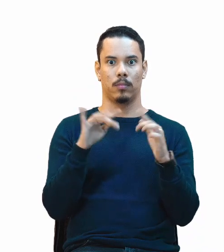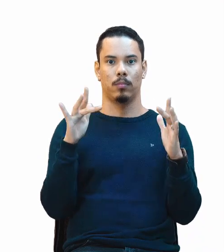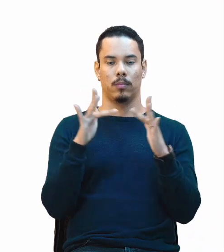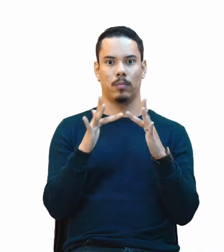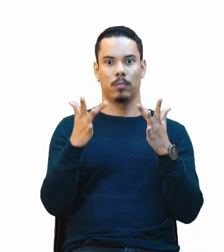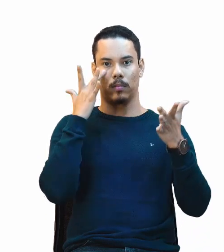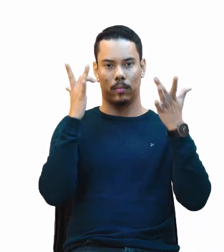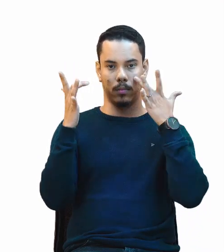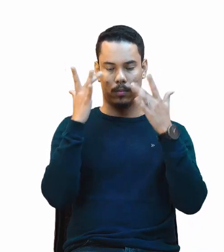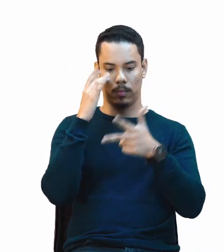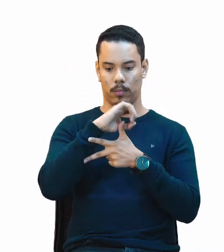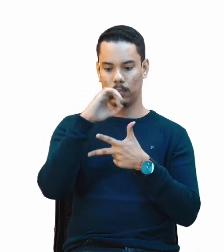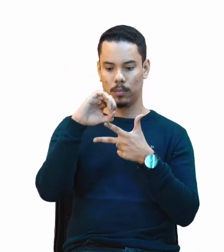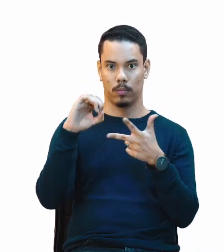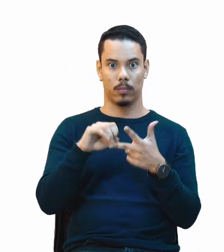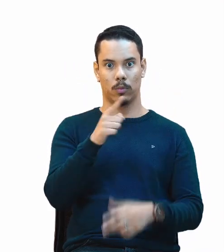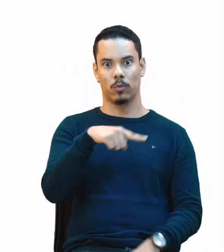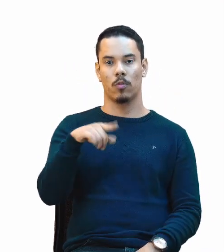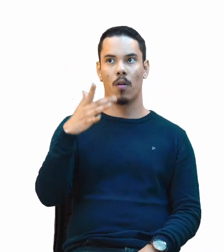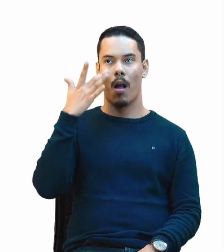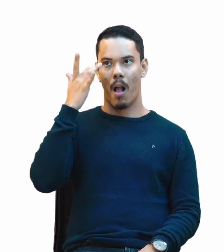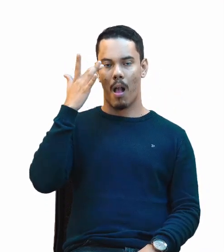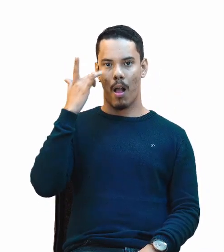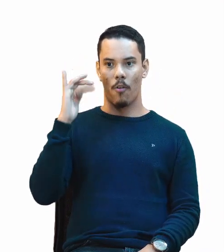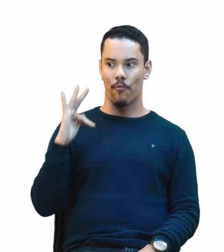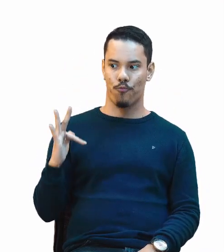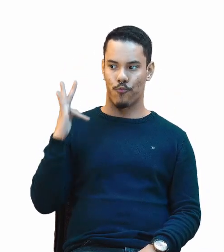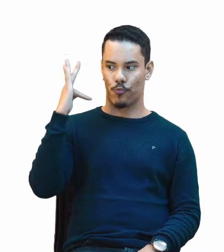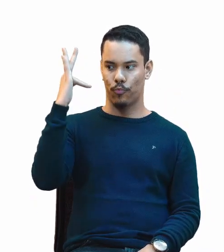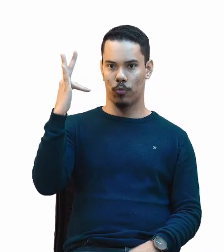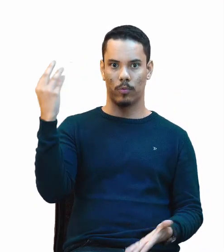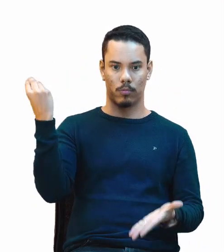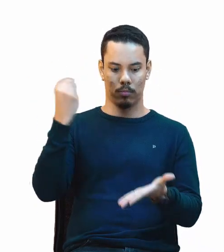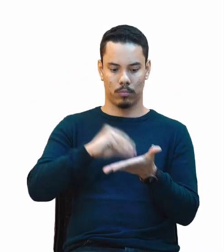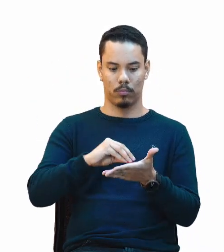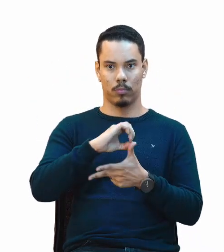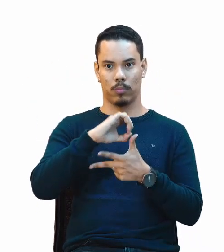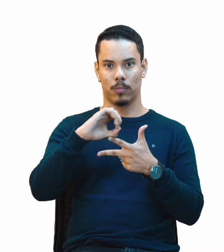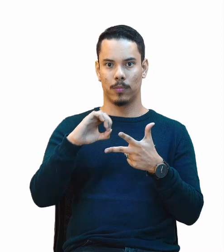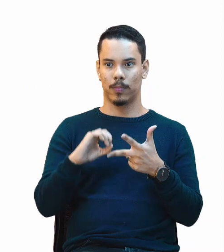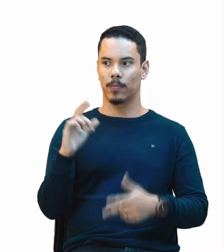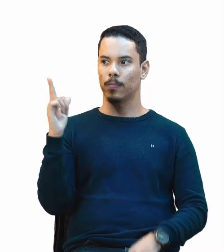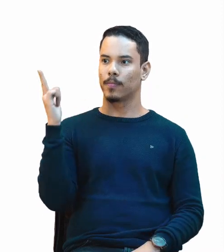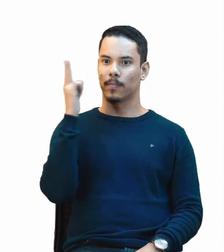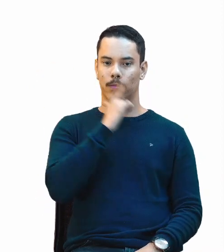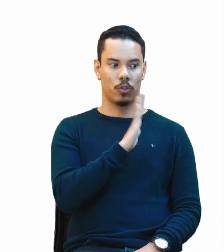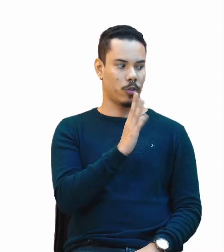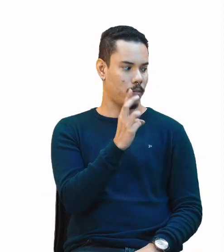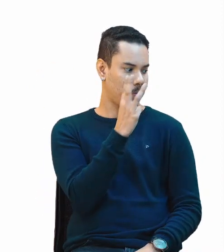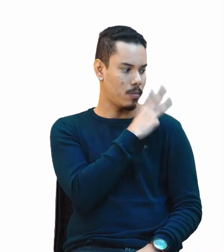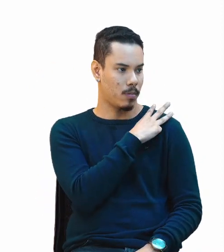poderem responder lá no futuro algo, né? Chegar, quando for no terceiro ano,